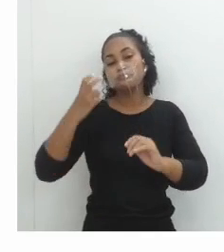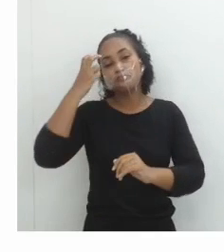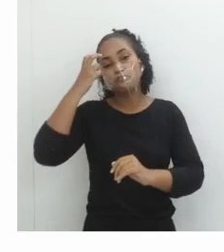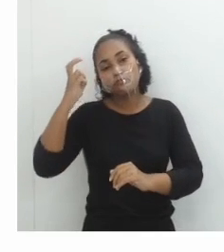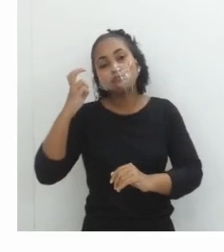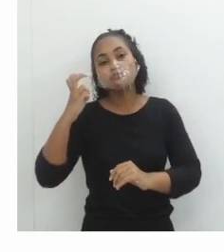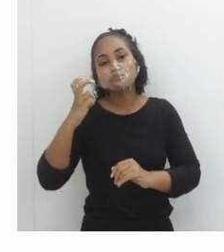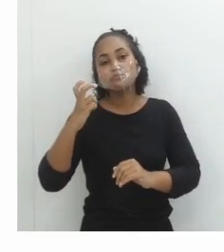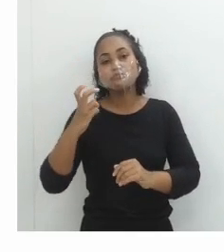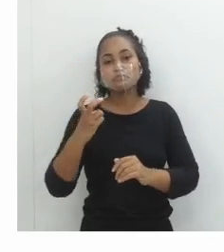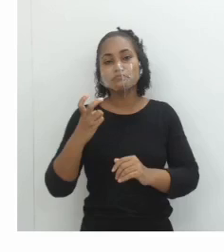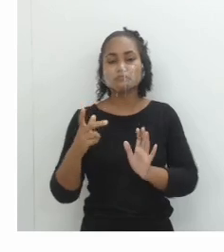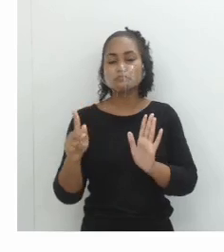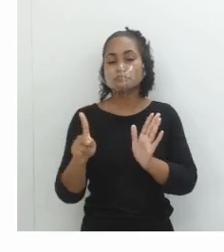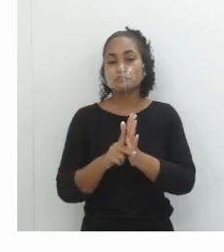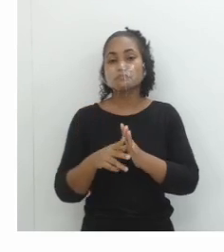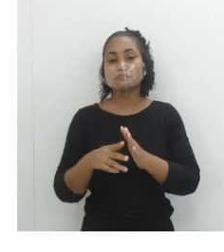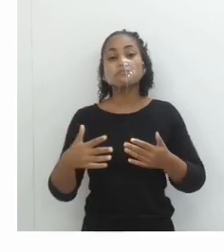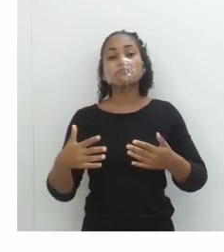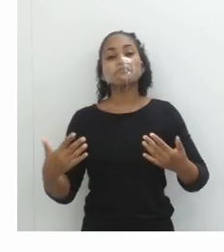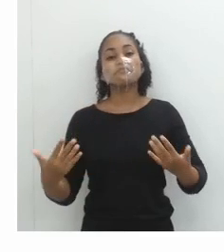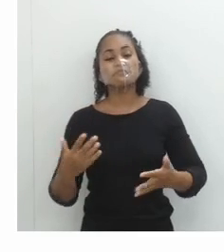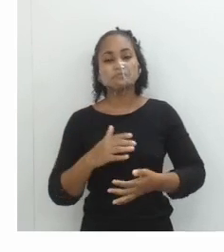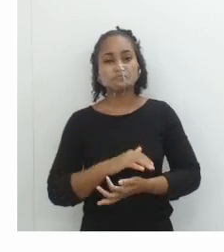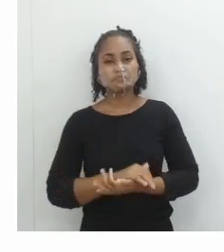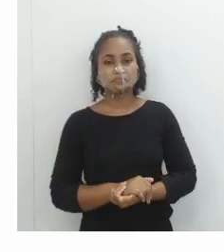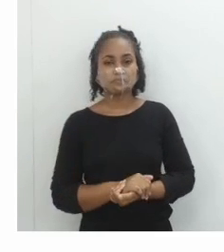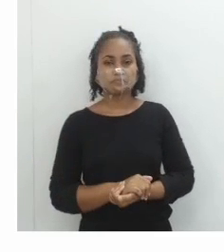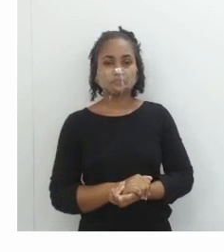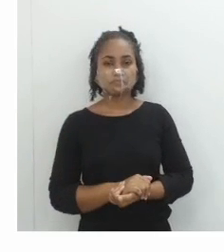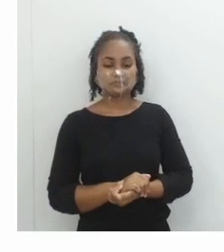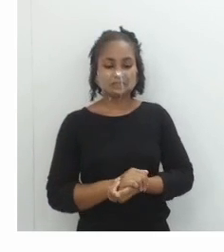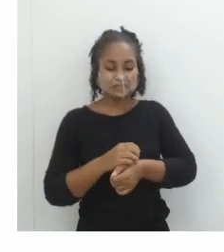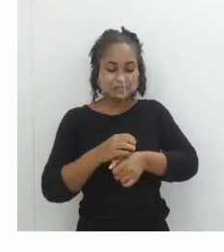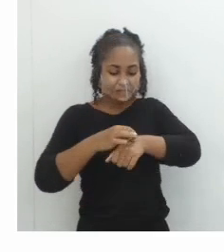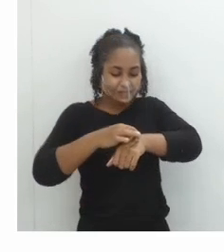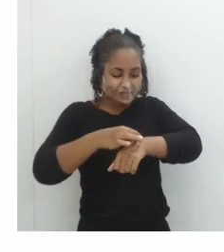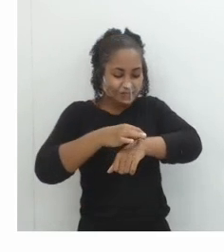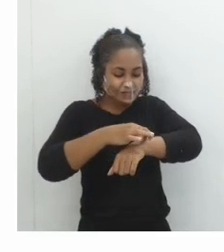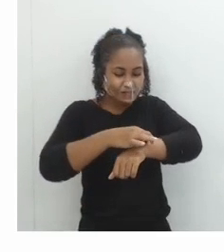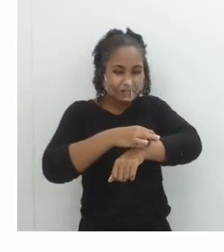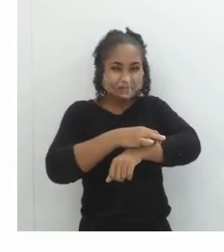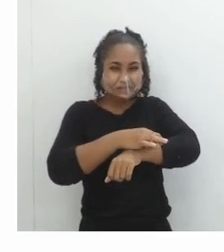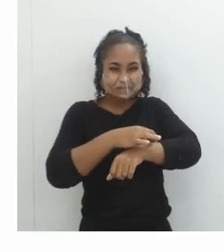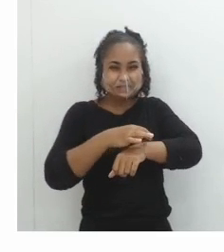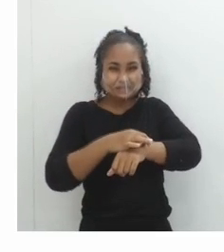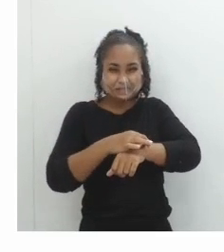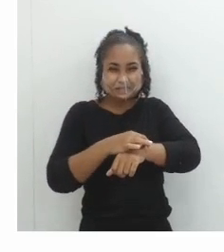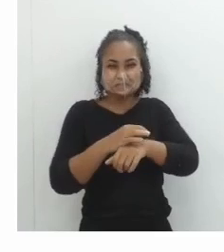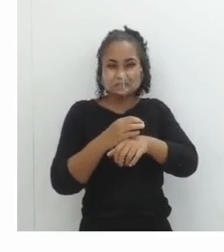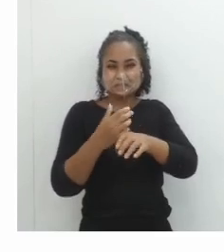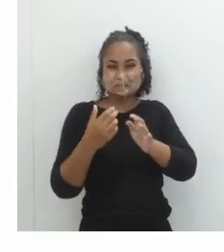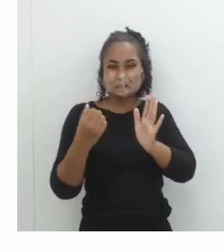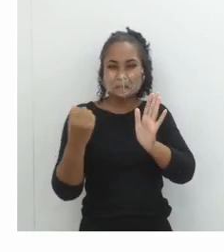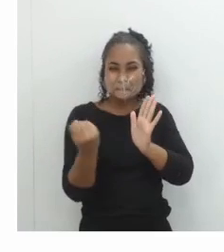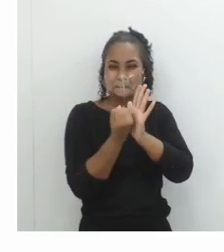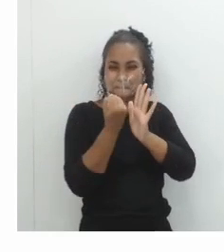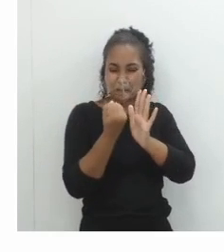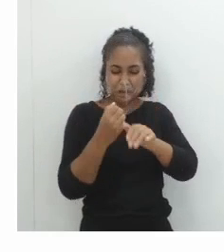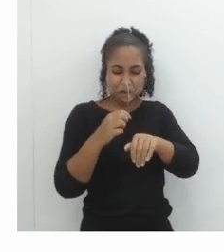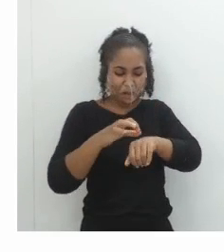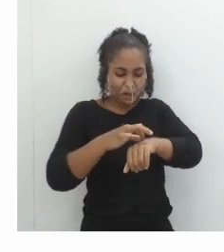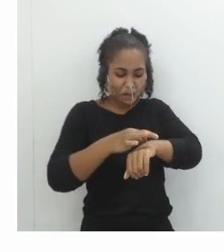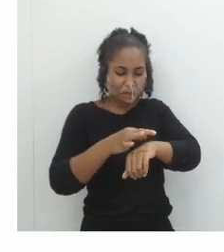e aspectos estéticos, tá? Então, as escarificações, que na verdade são cicatrizes, são cortes feitos